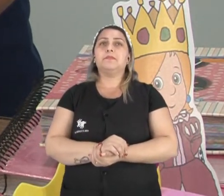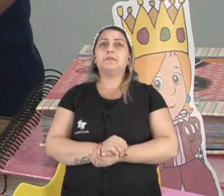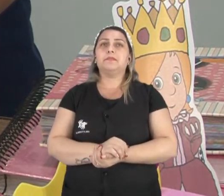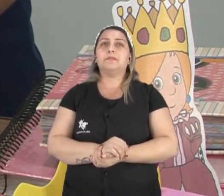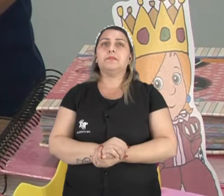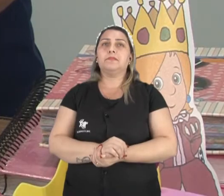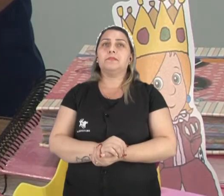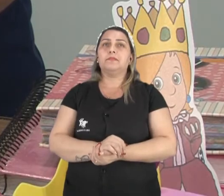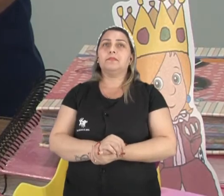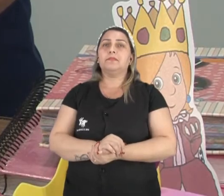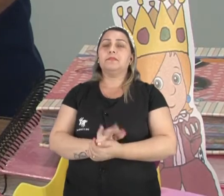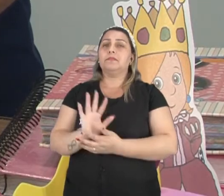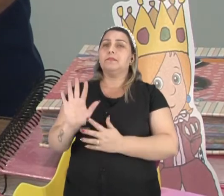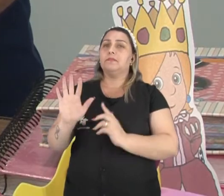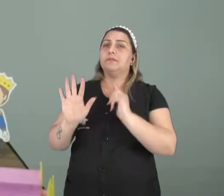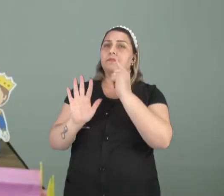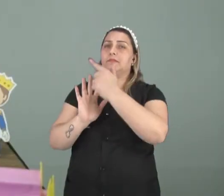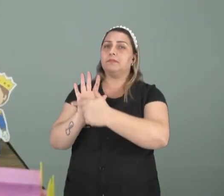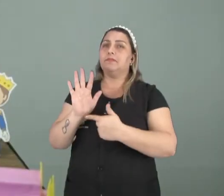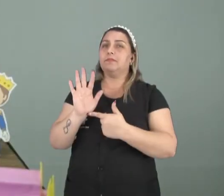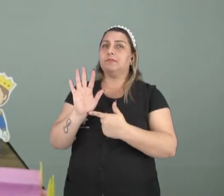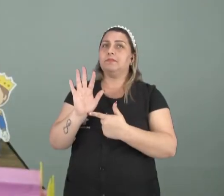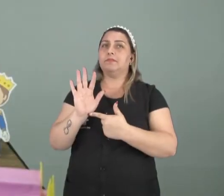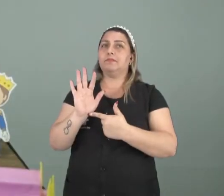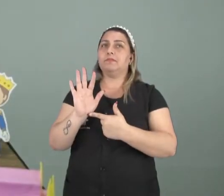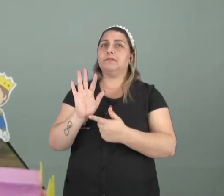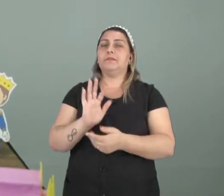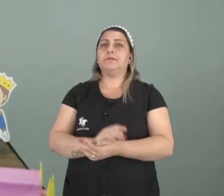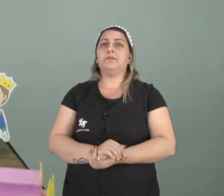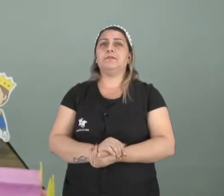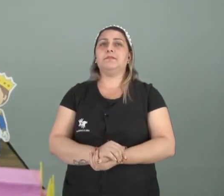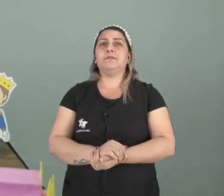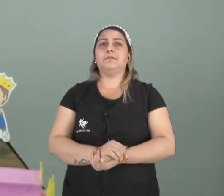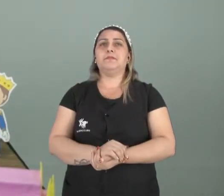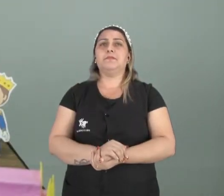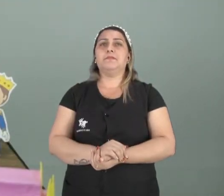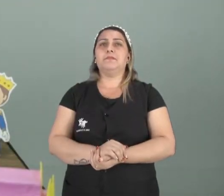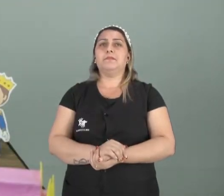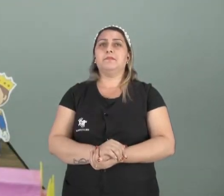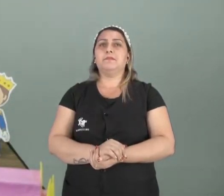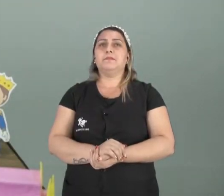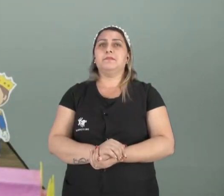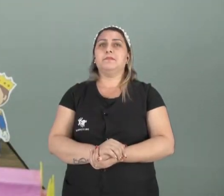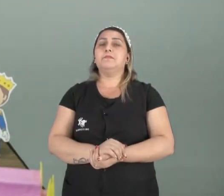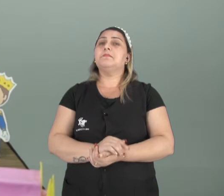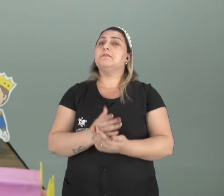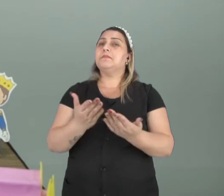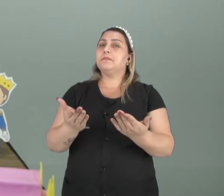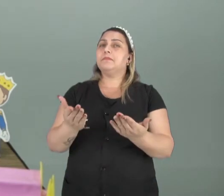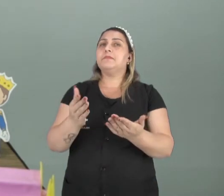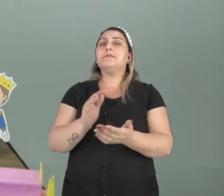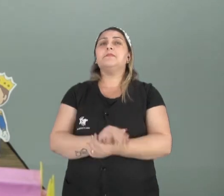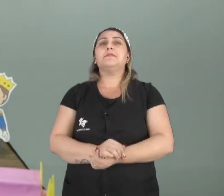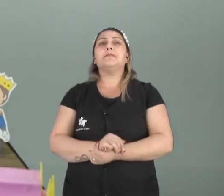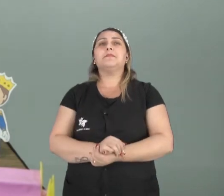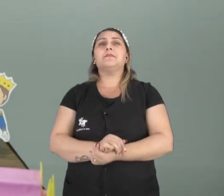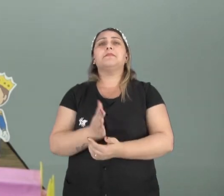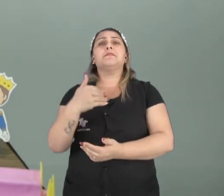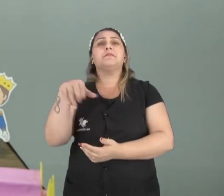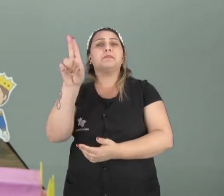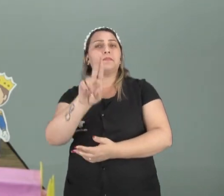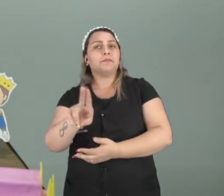medida do palmo. E esta medida geralmente é uma das